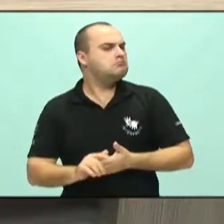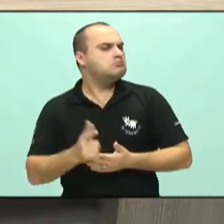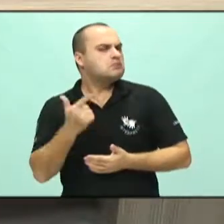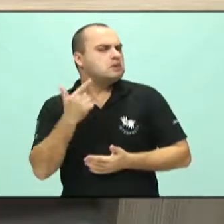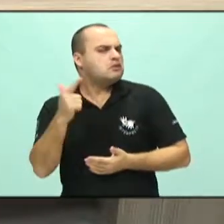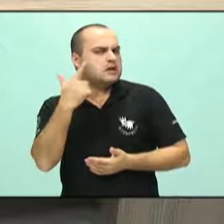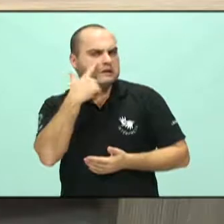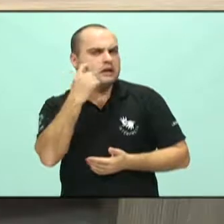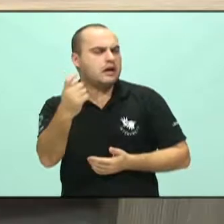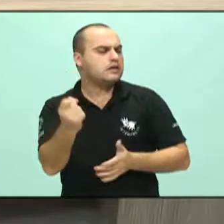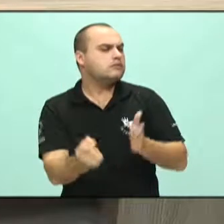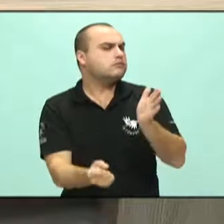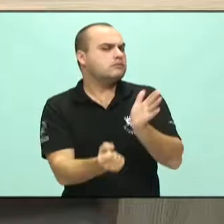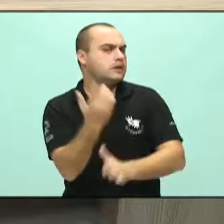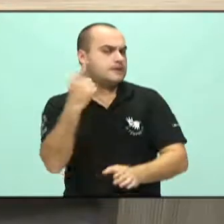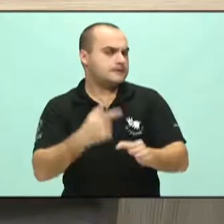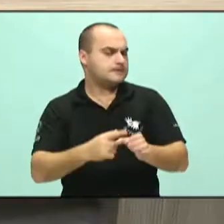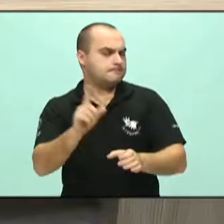um